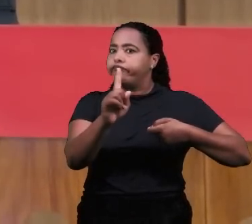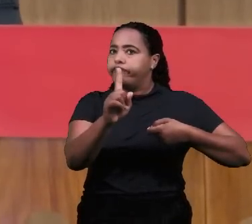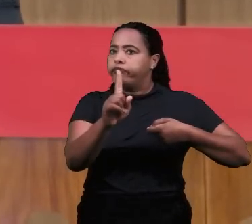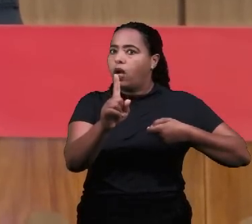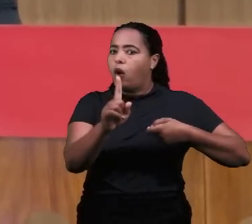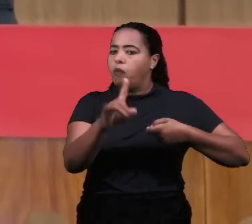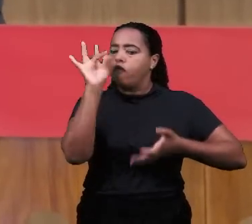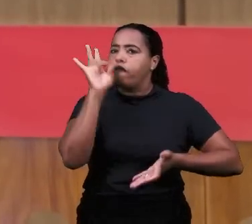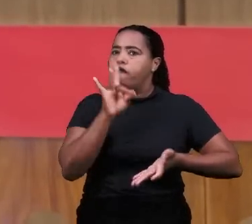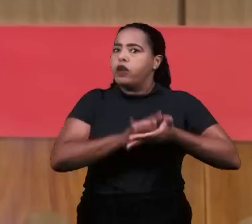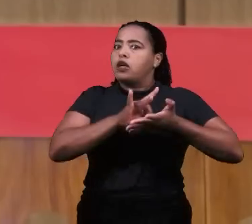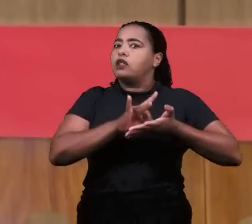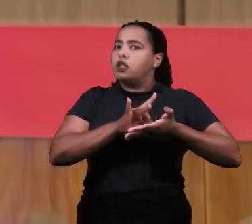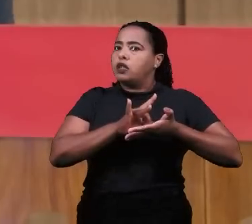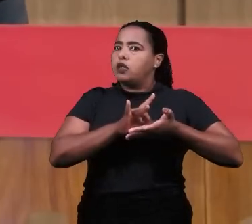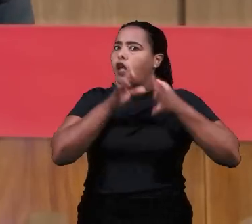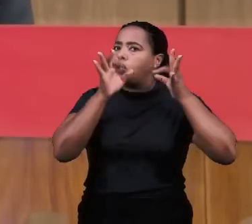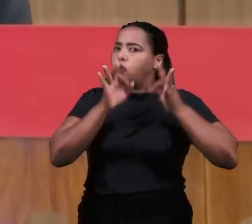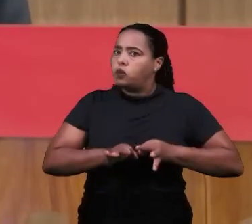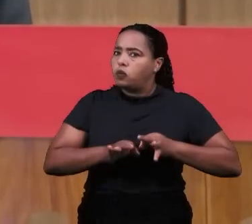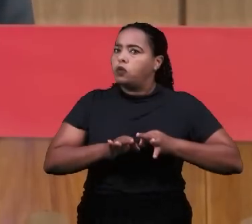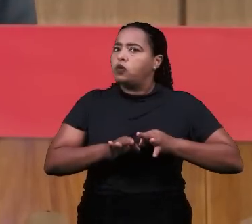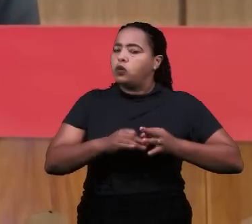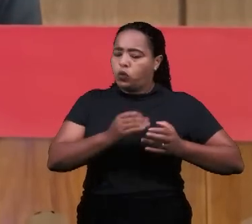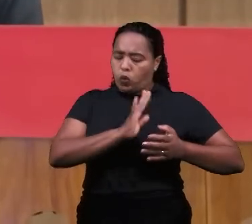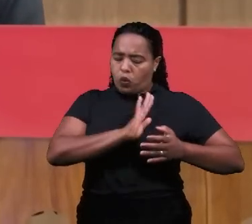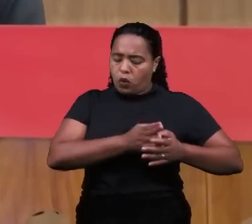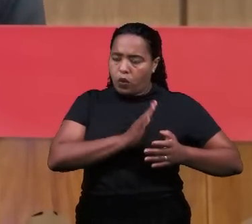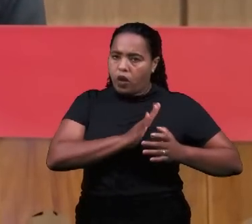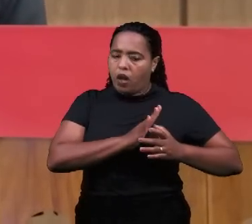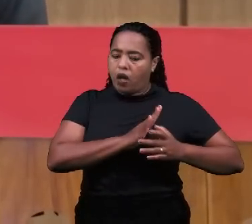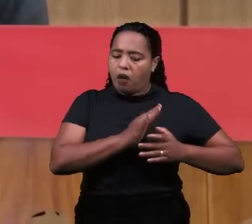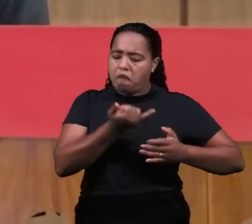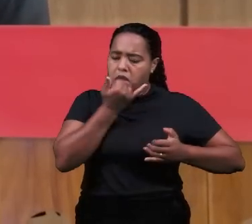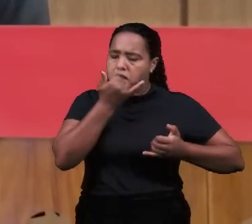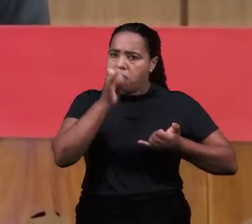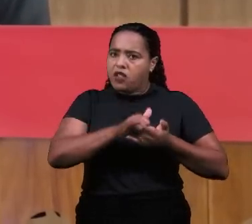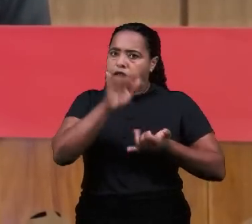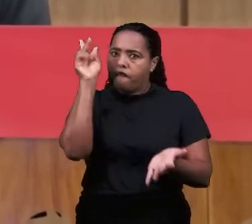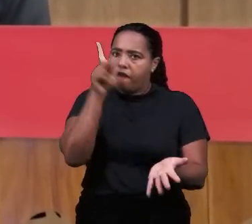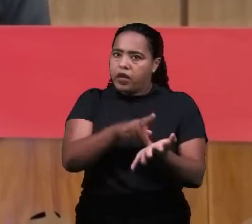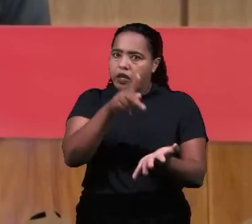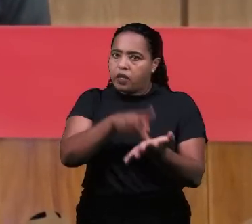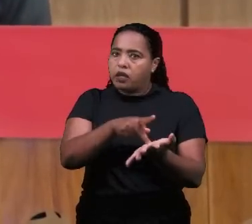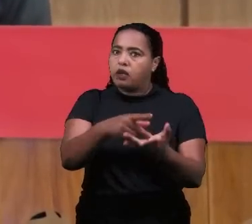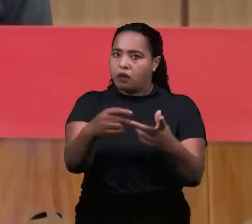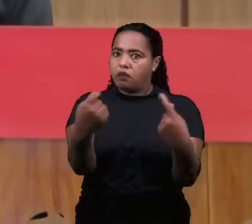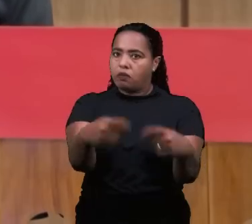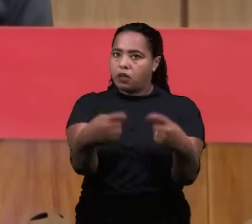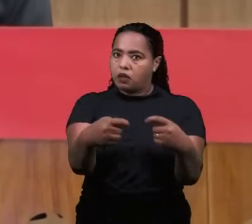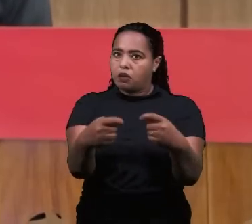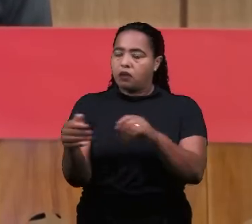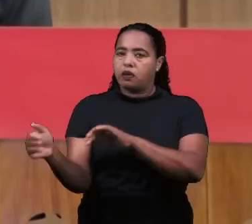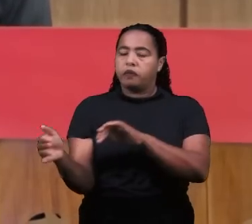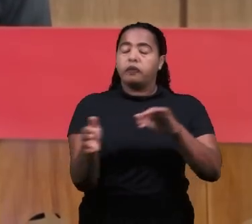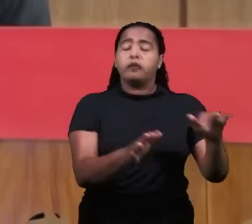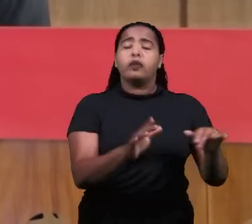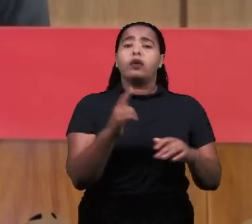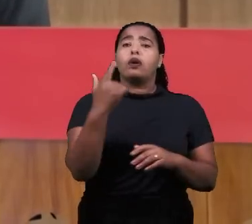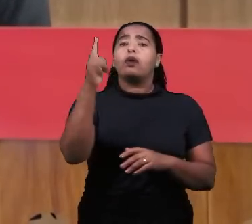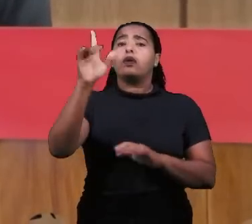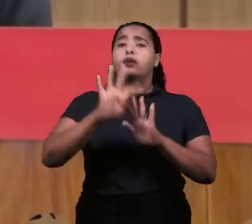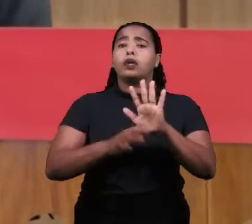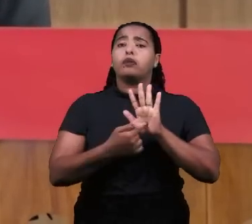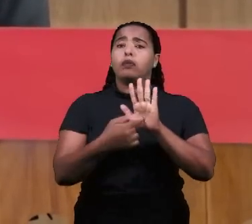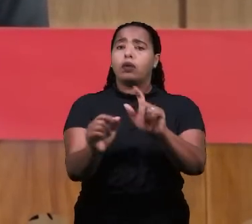um perdoar o seu irmão. Outro texto importante aqui para nós: confessar